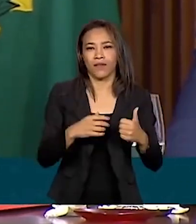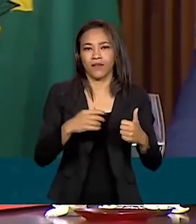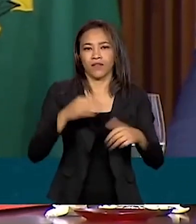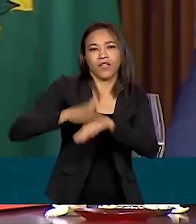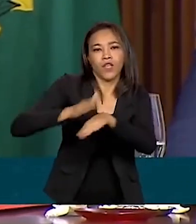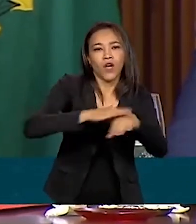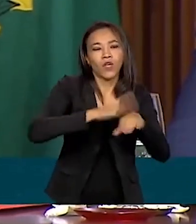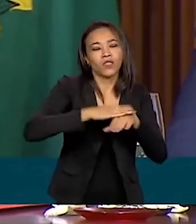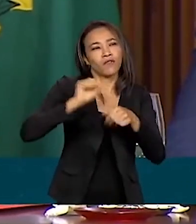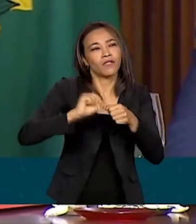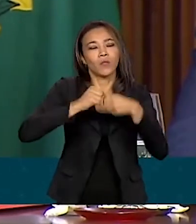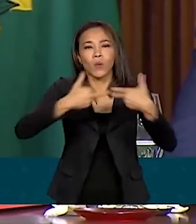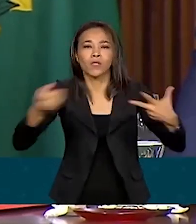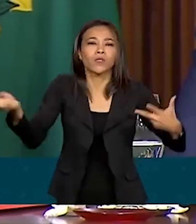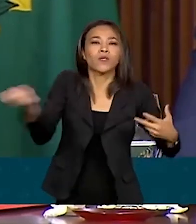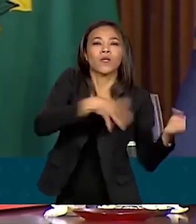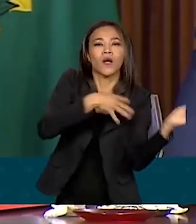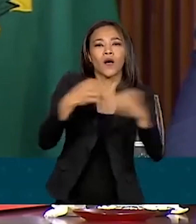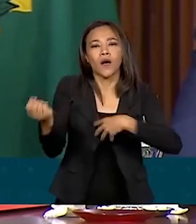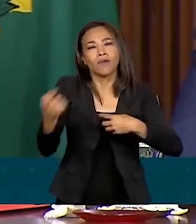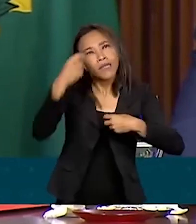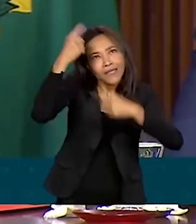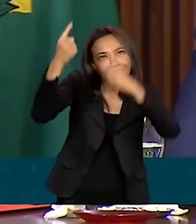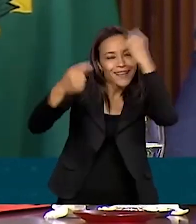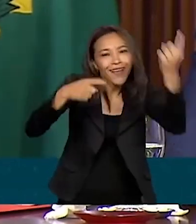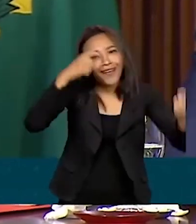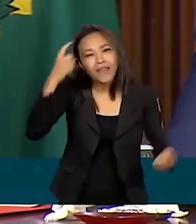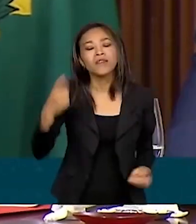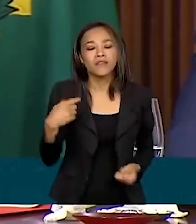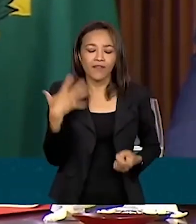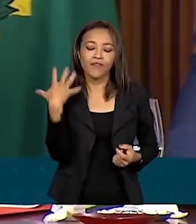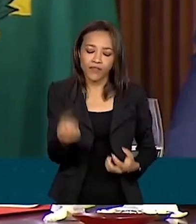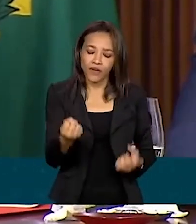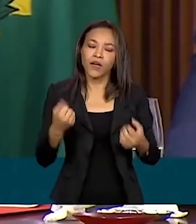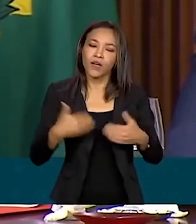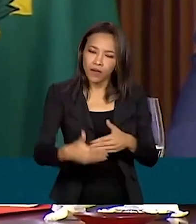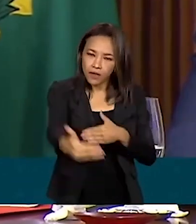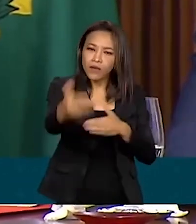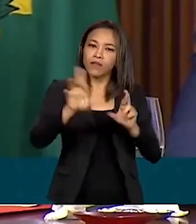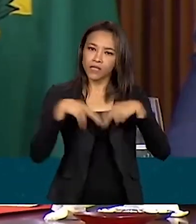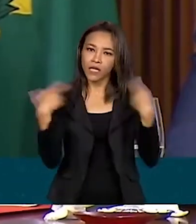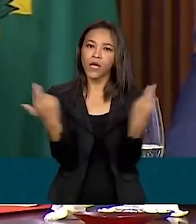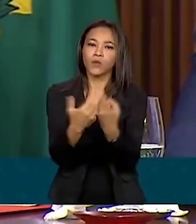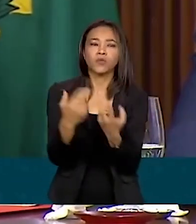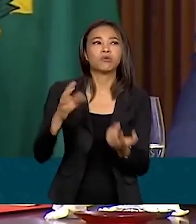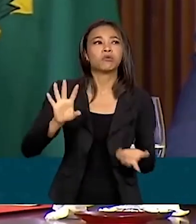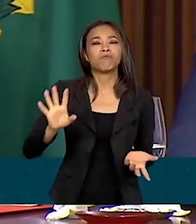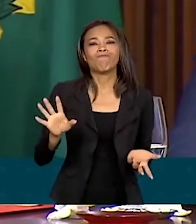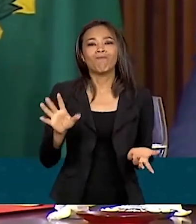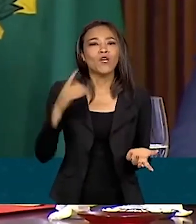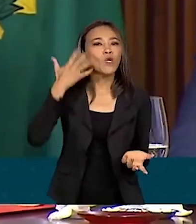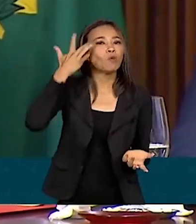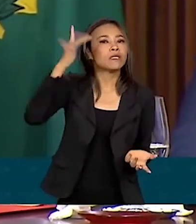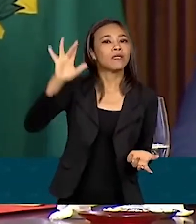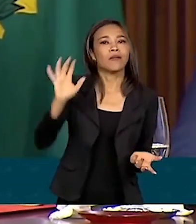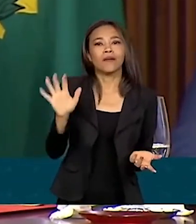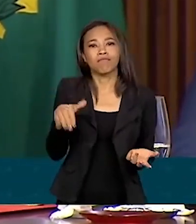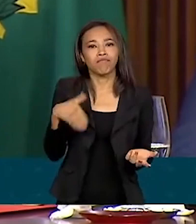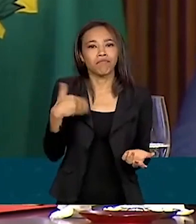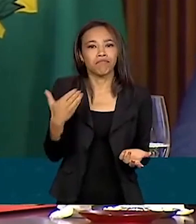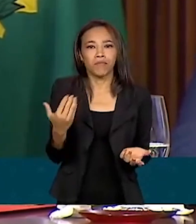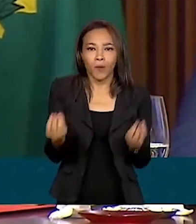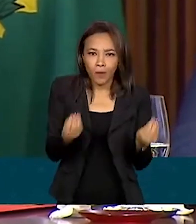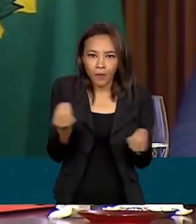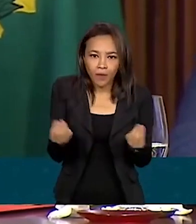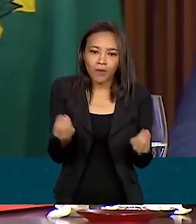tem criatividade para fazer outras coisas. Então, nós vamos fazer essa reunião. Eu não sei até que ponto a gente vai levar essa reunião.